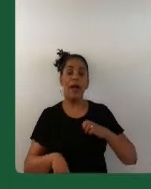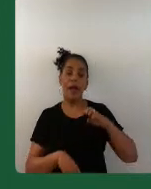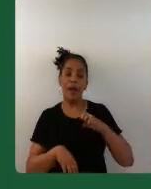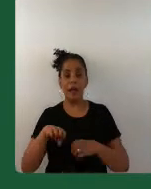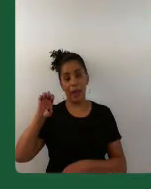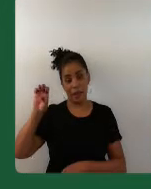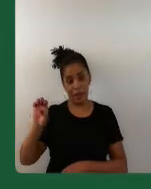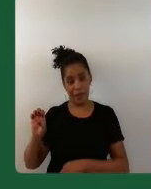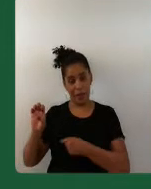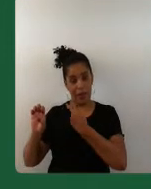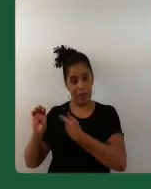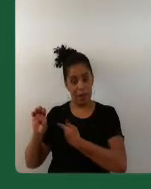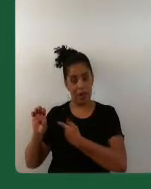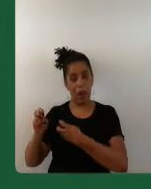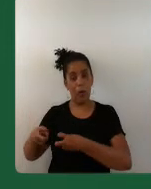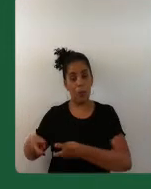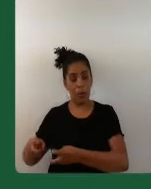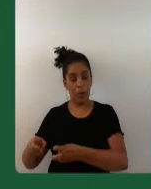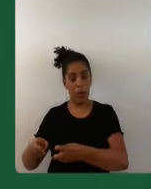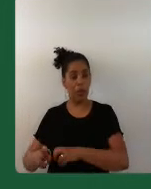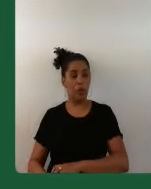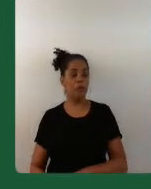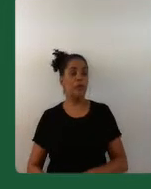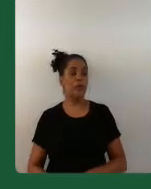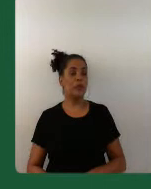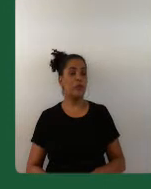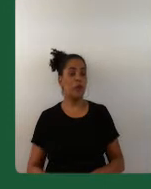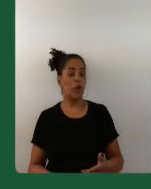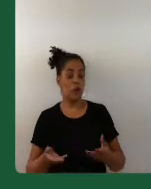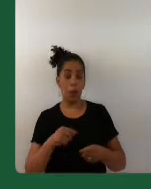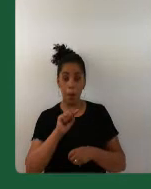e pós-operatória